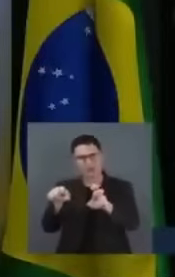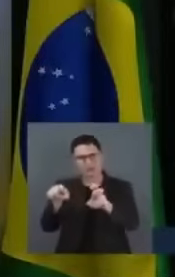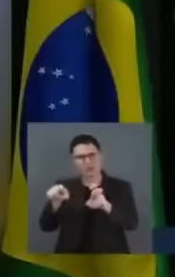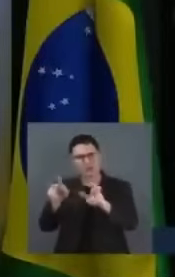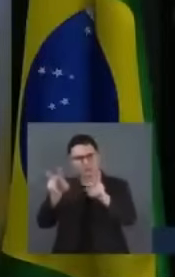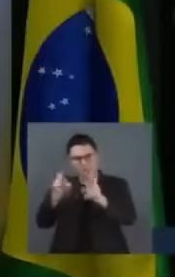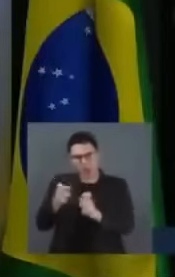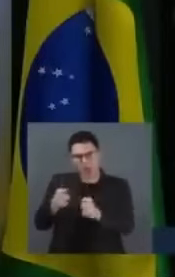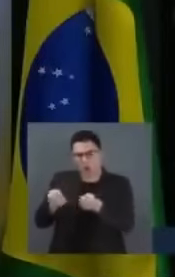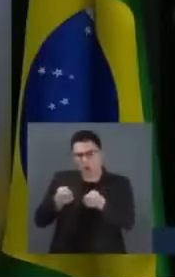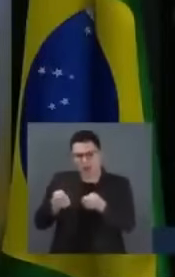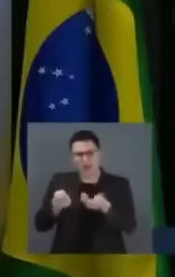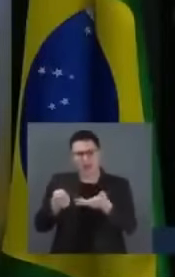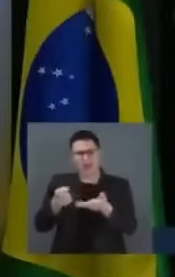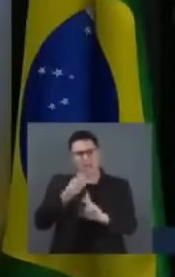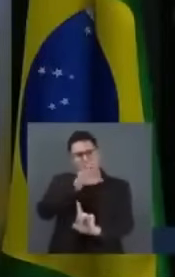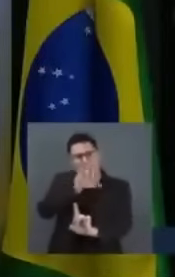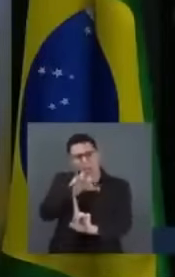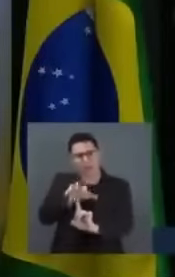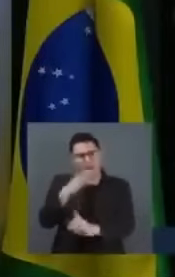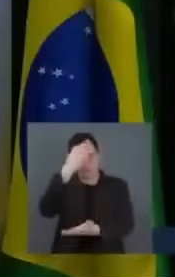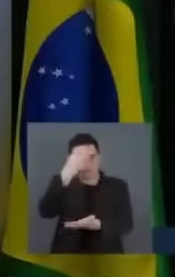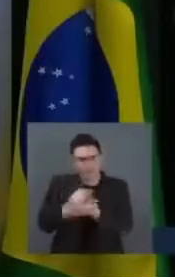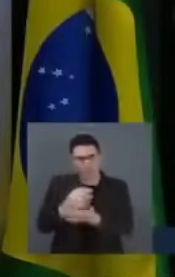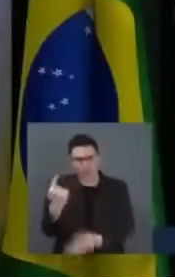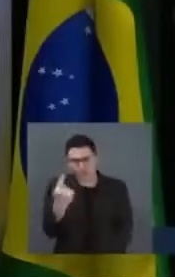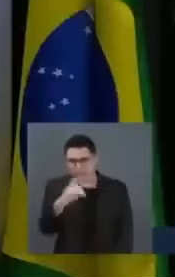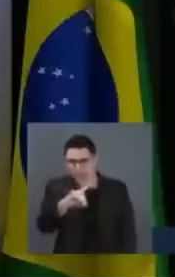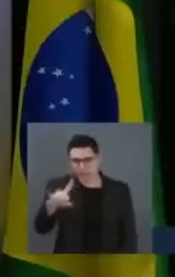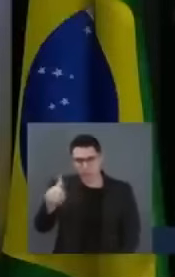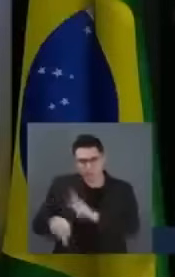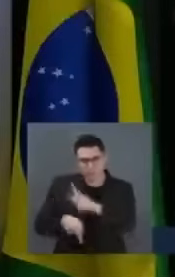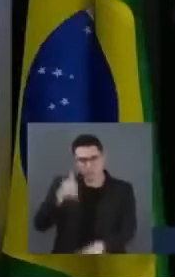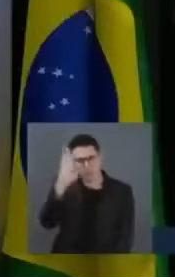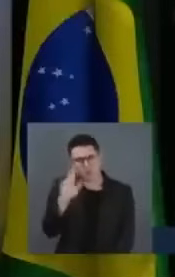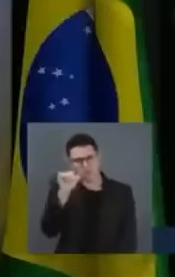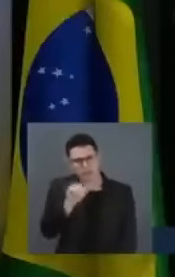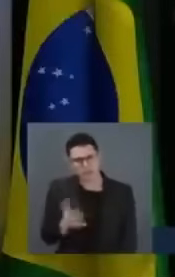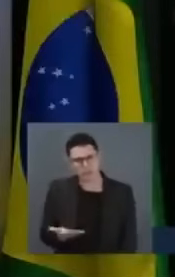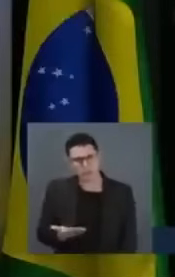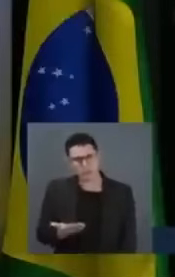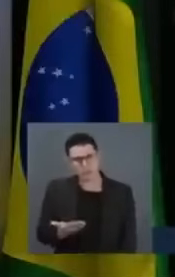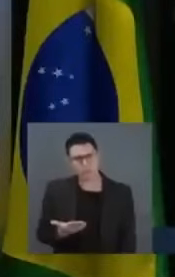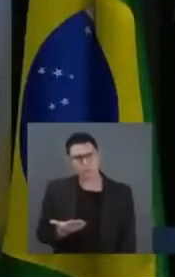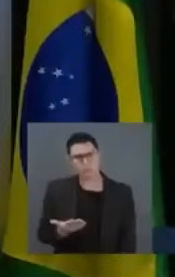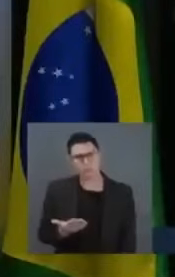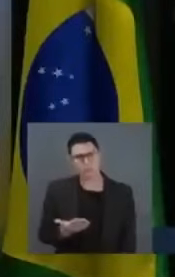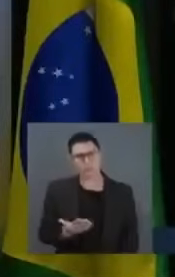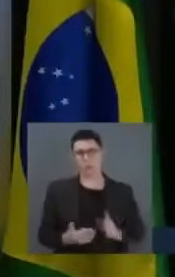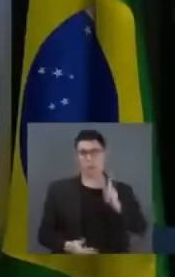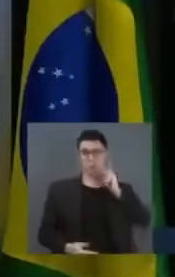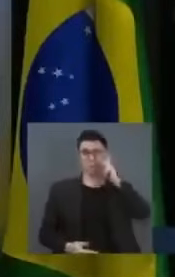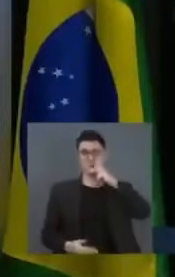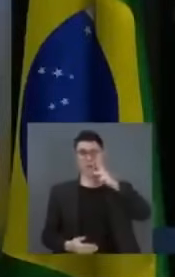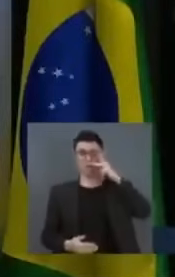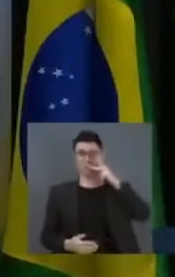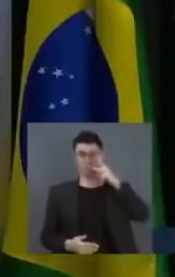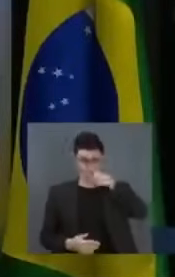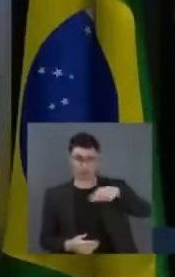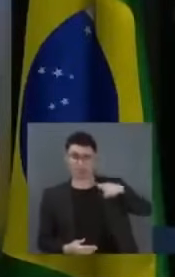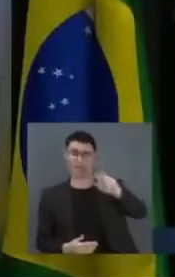sentimento, sobre a fé de cada uma de nós brasileiras. Que estes parlamentares nos